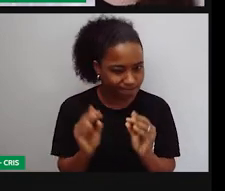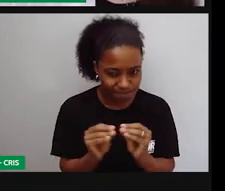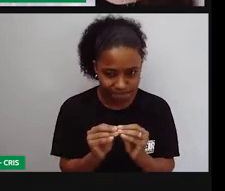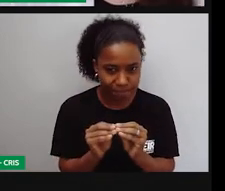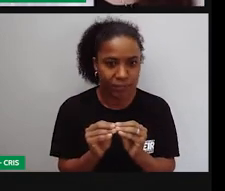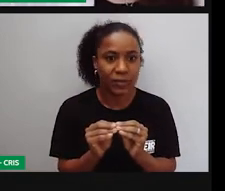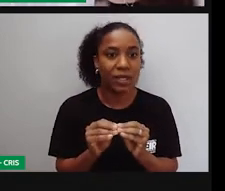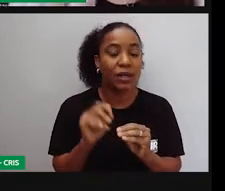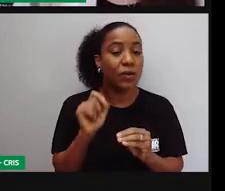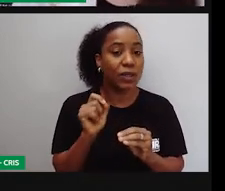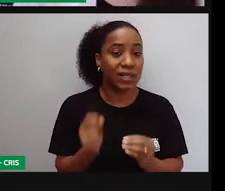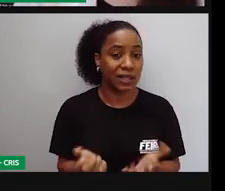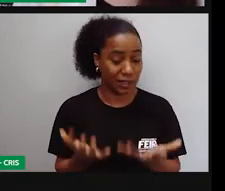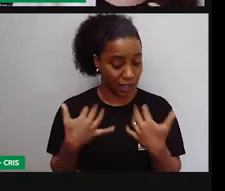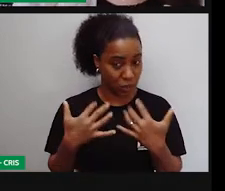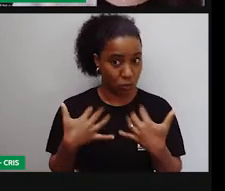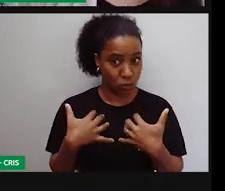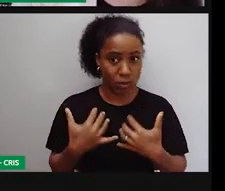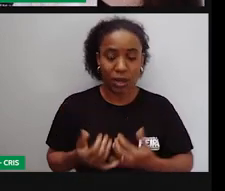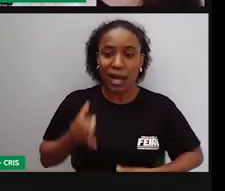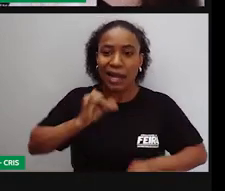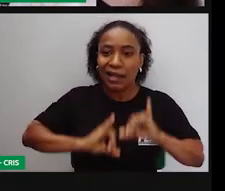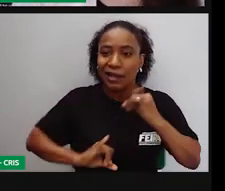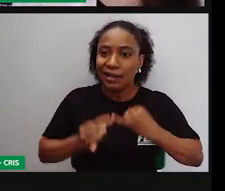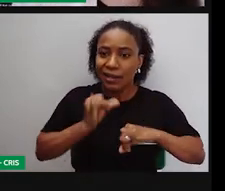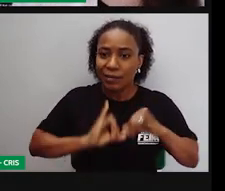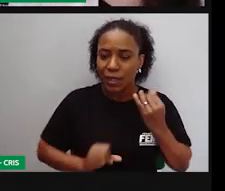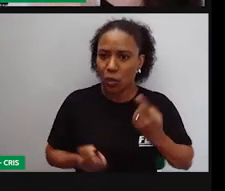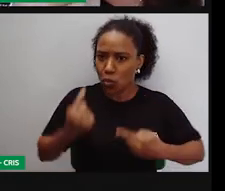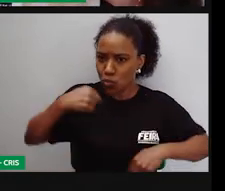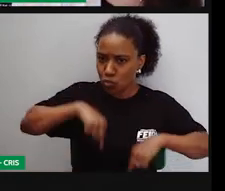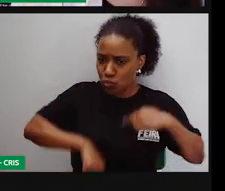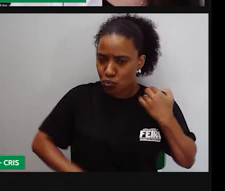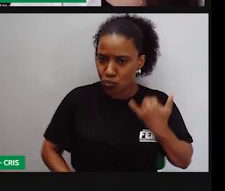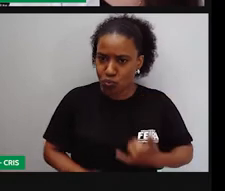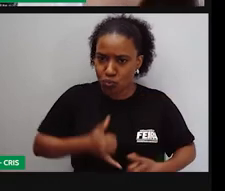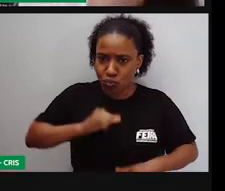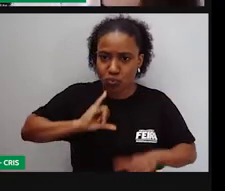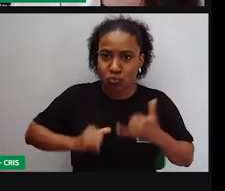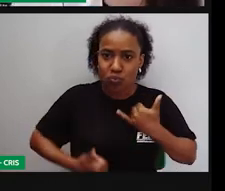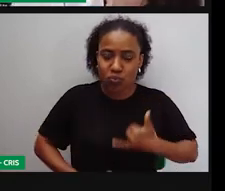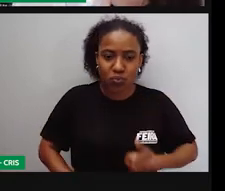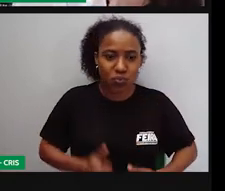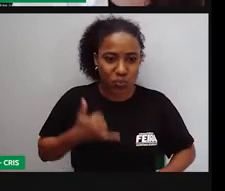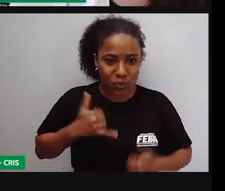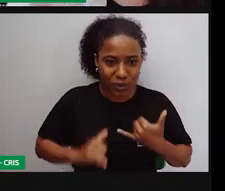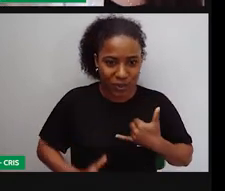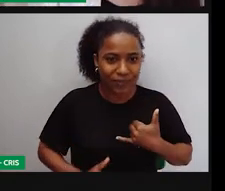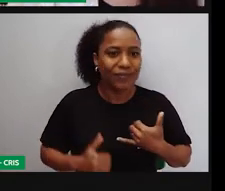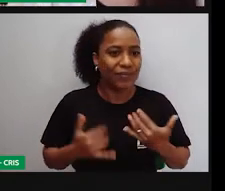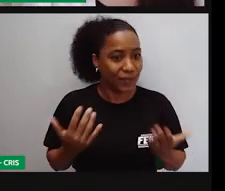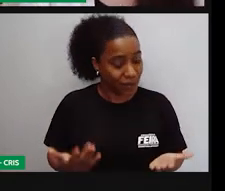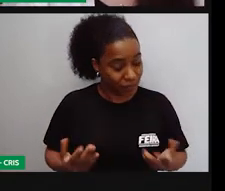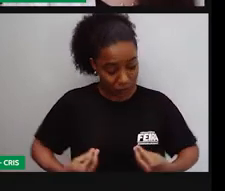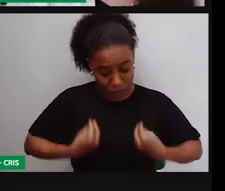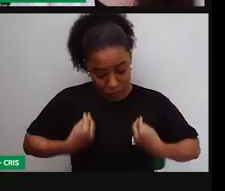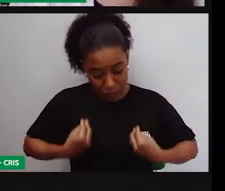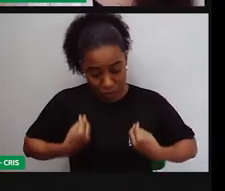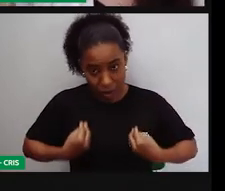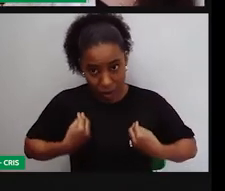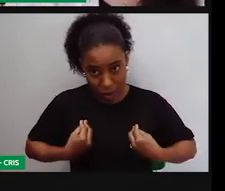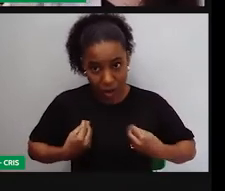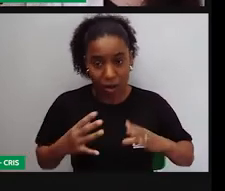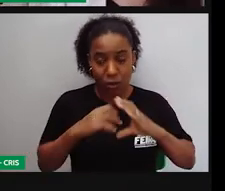de reações químicas que ocorrem nos seres vivos, ou unicelulares, com uma única célula, ou